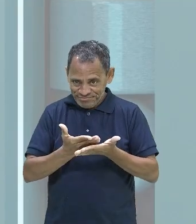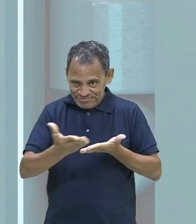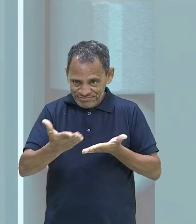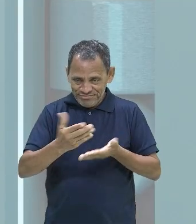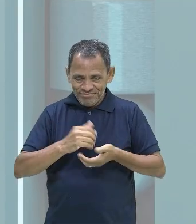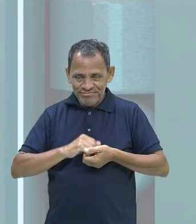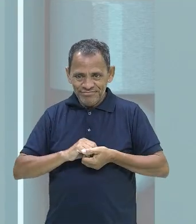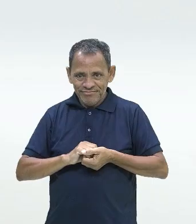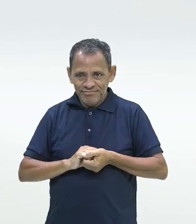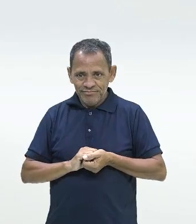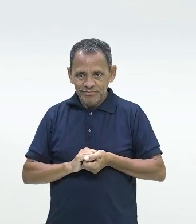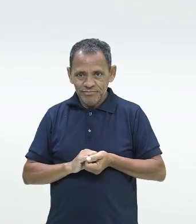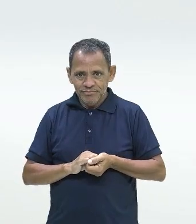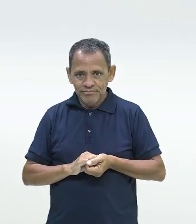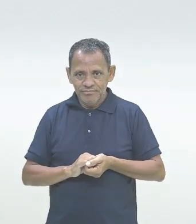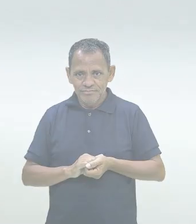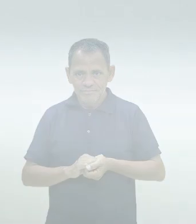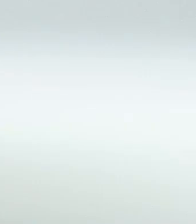iniciar.